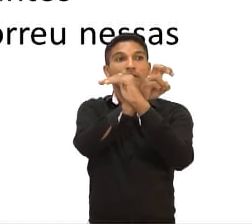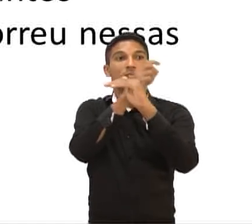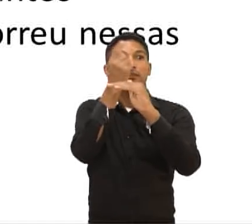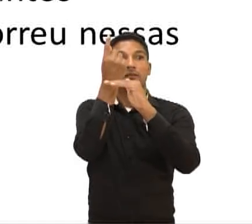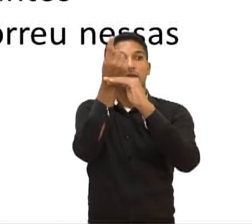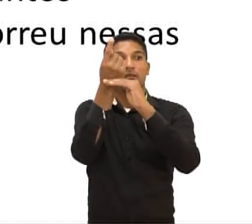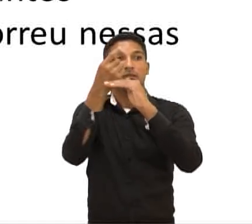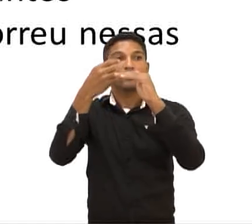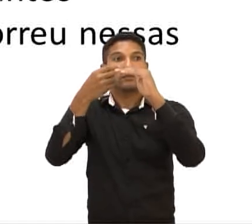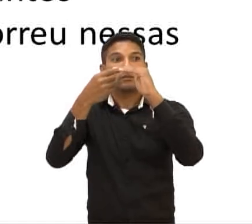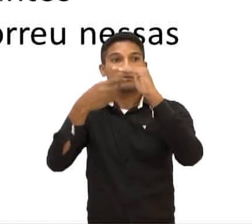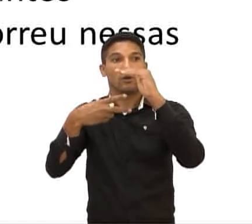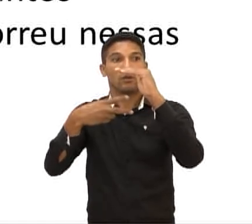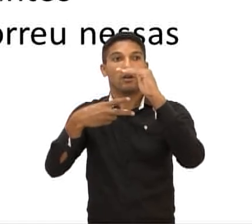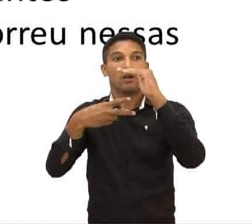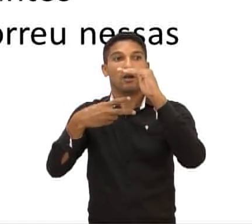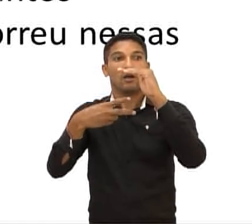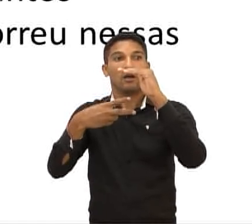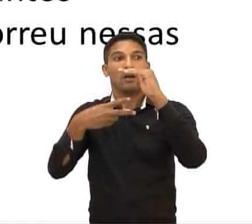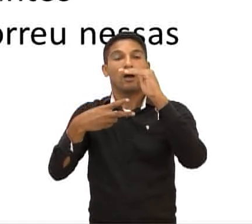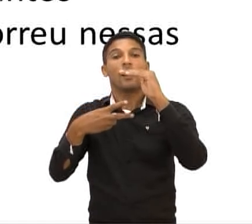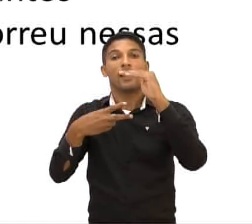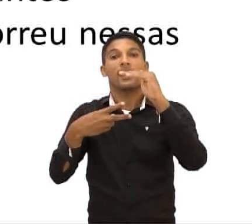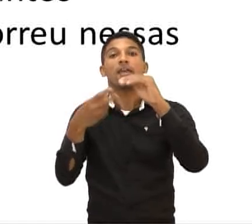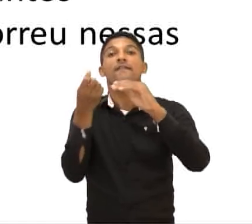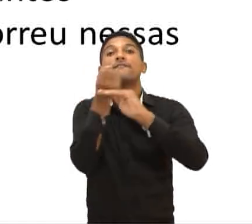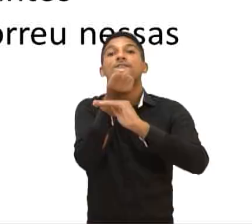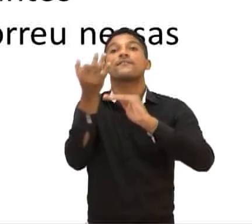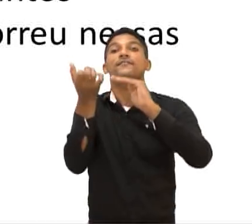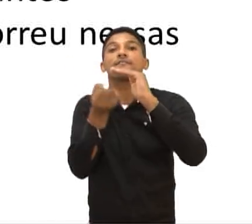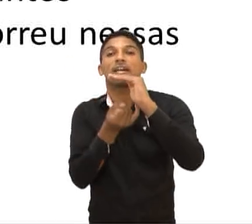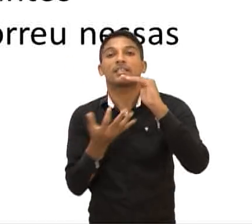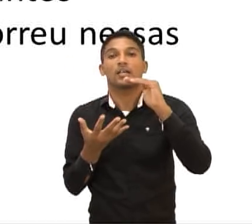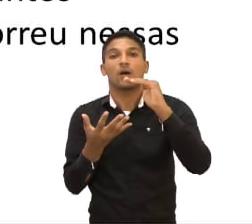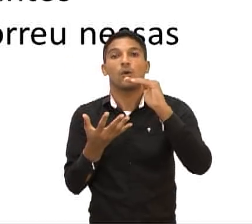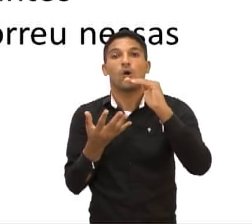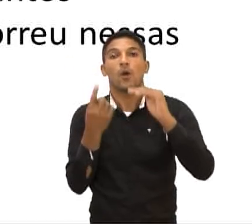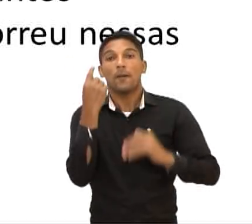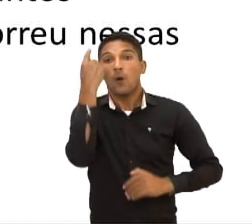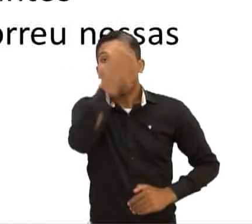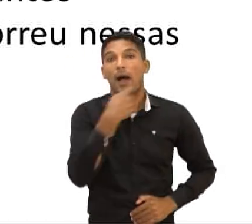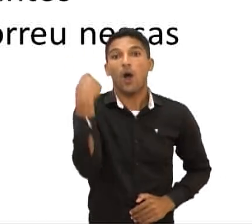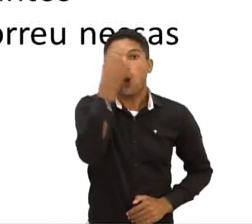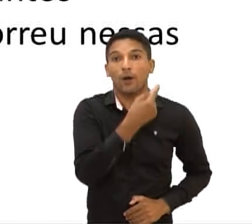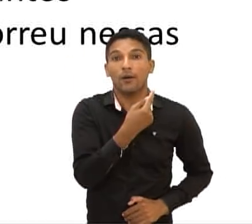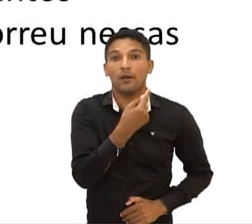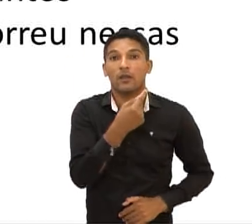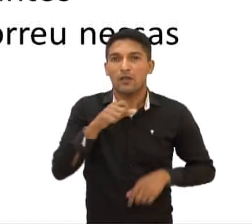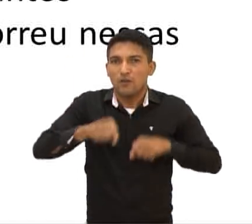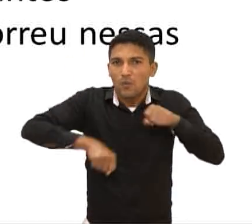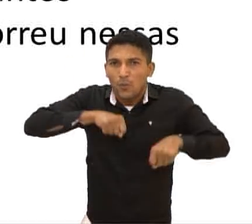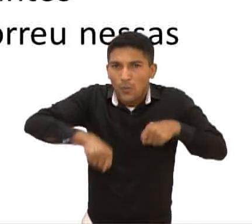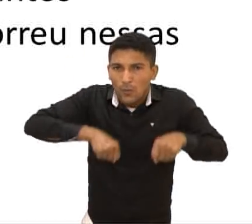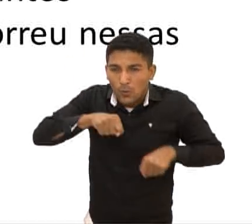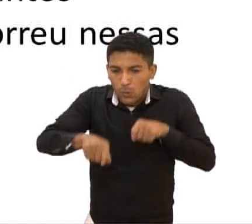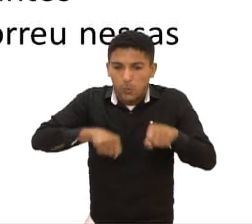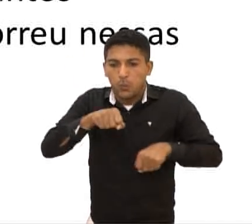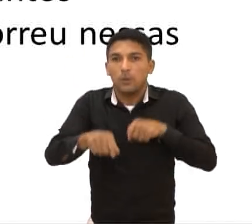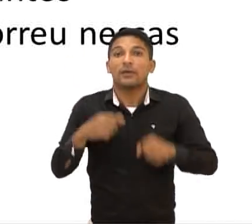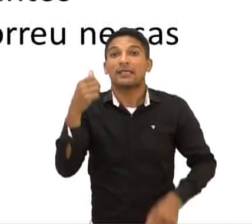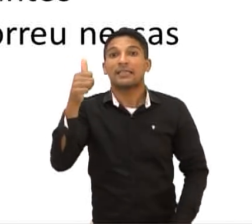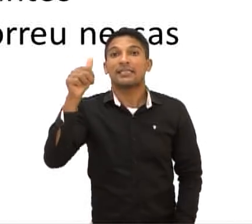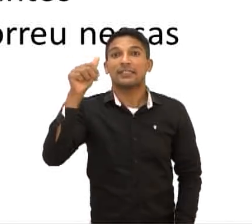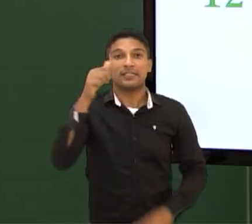2 frações, que são as 2 partes que ele percorreu. Então, a primeira era 15,5 km,